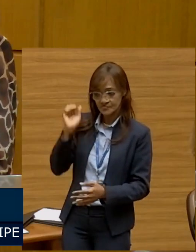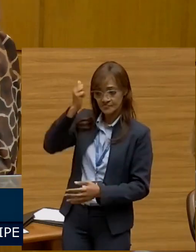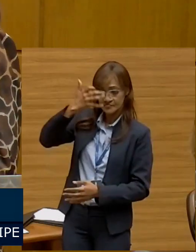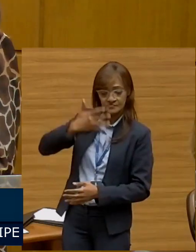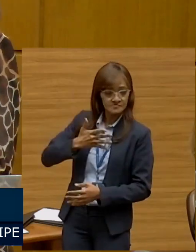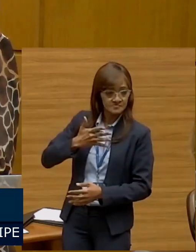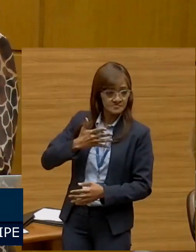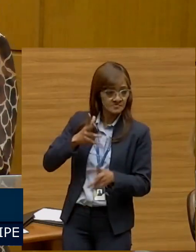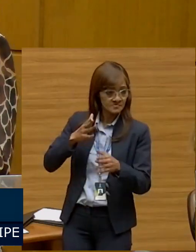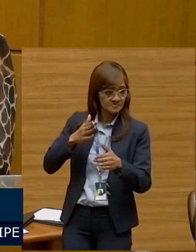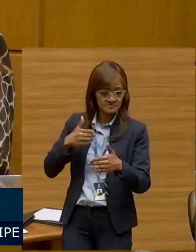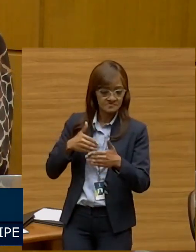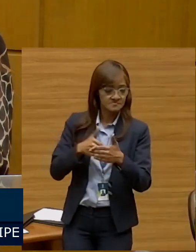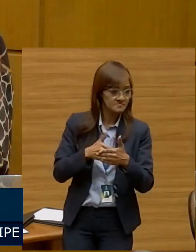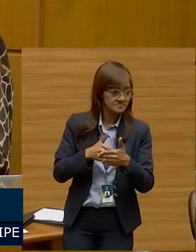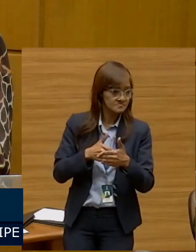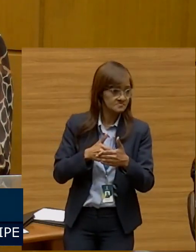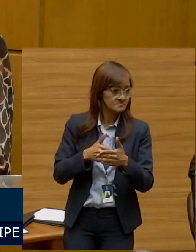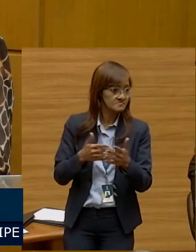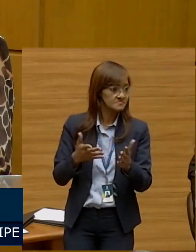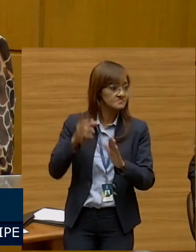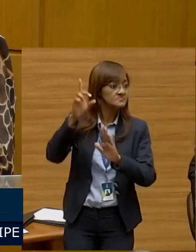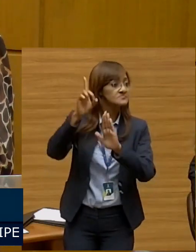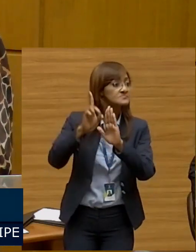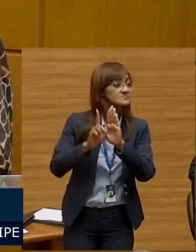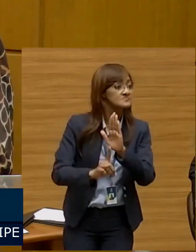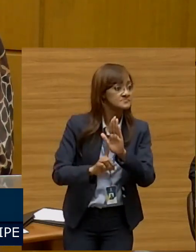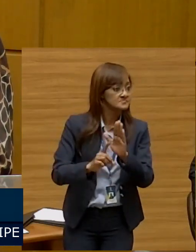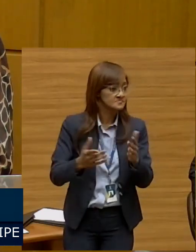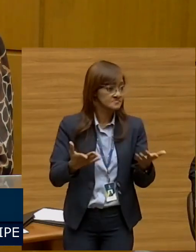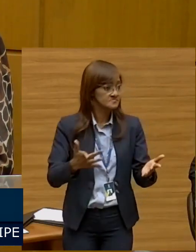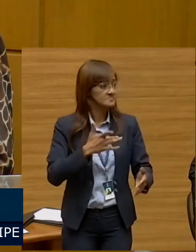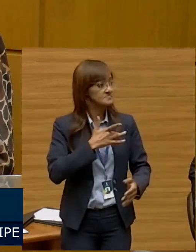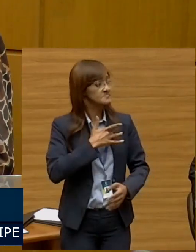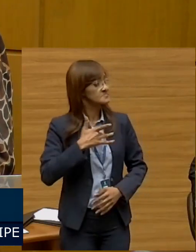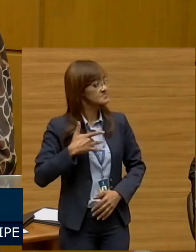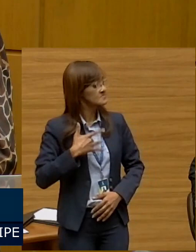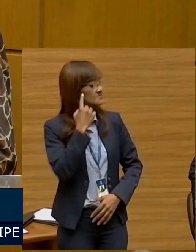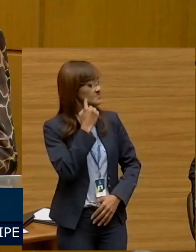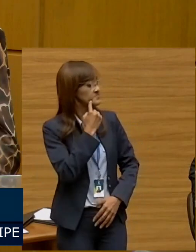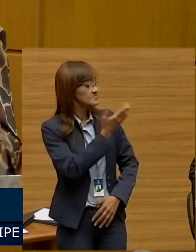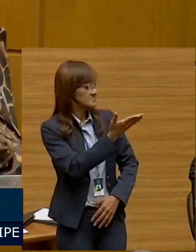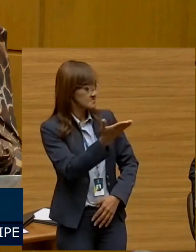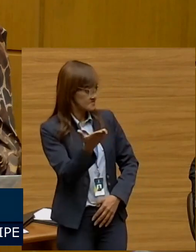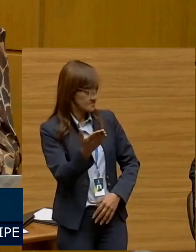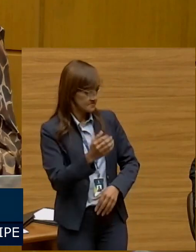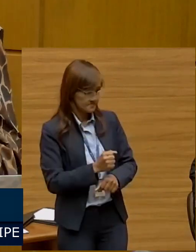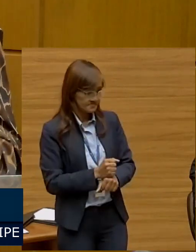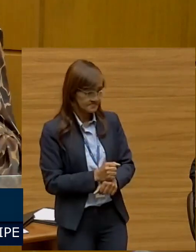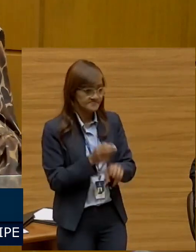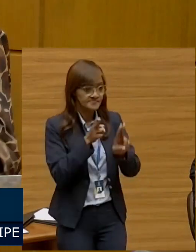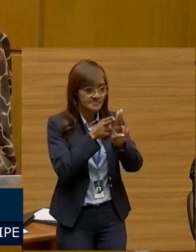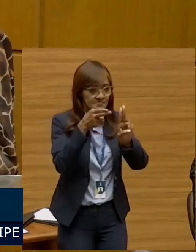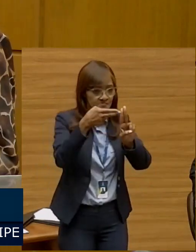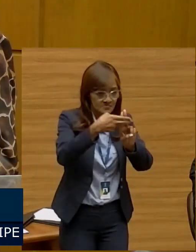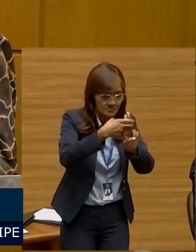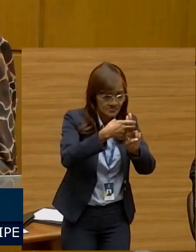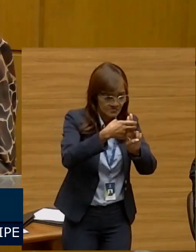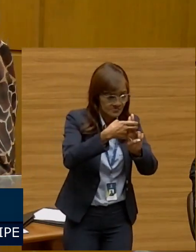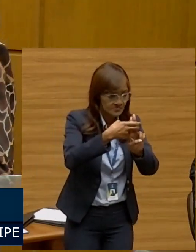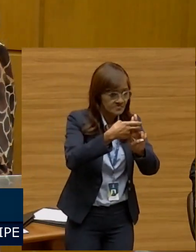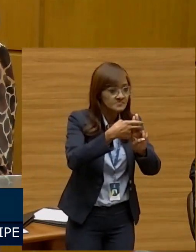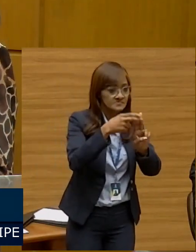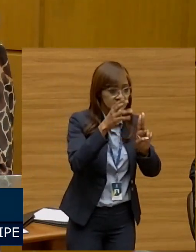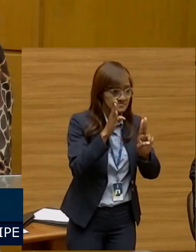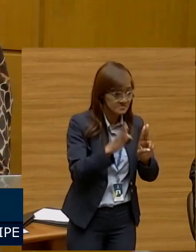obstáculo para a efetivação desses direitos, né? Do direito à saúde da pessoa surda. E, embora o SUS ele proponha, né,